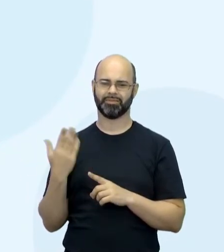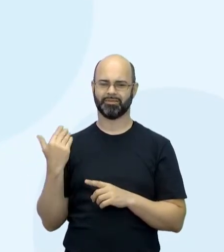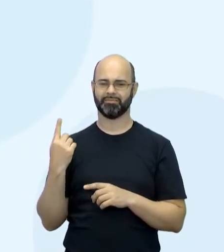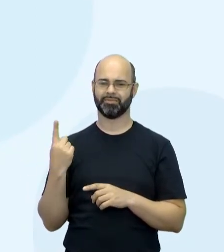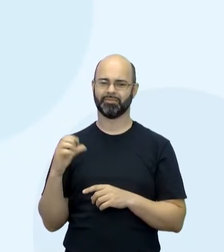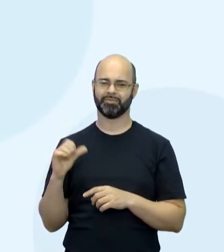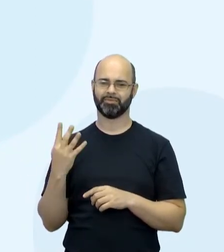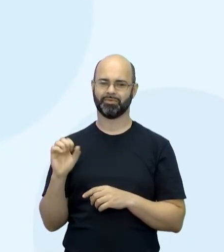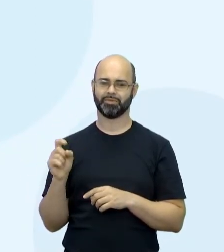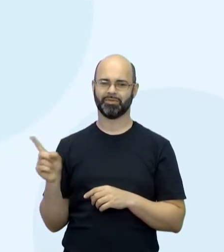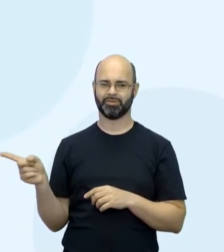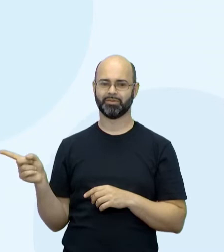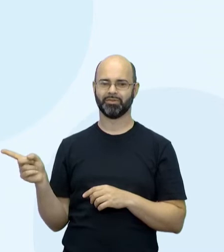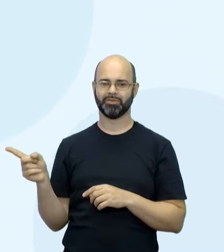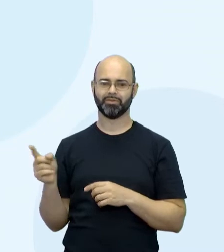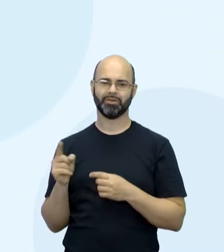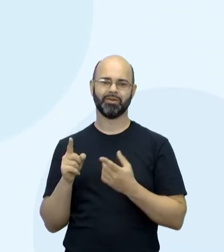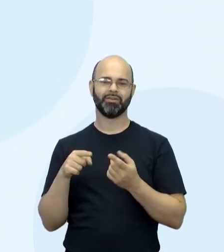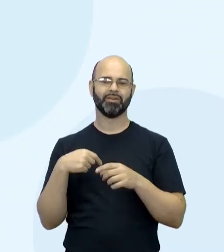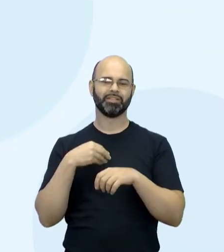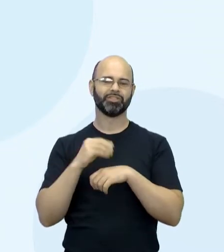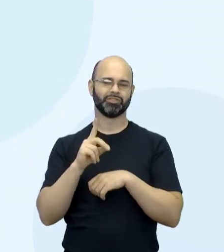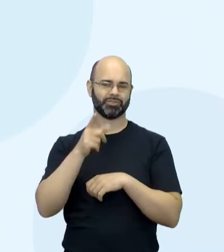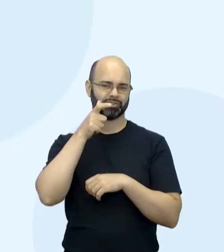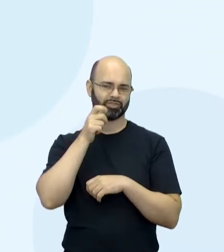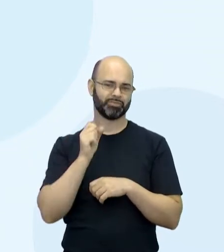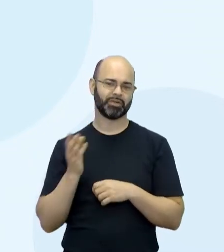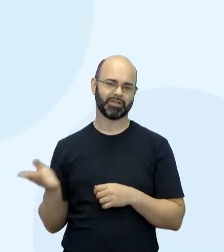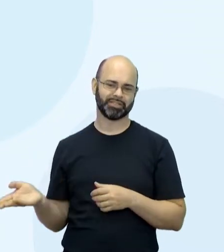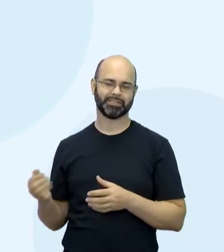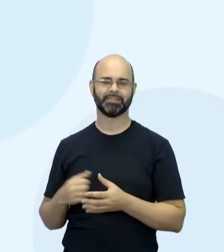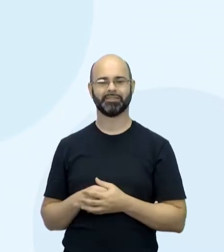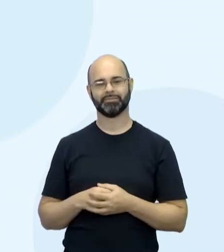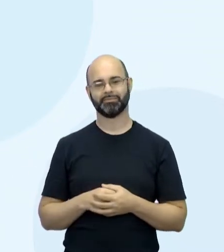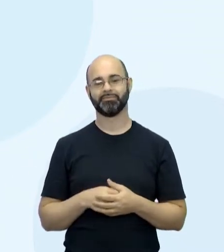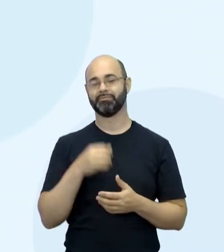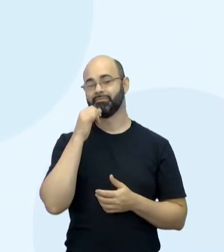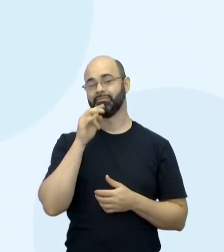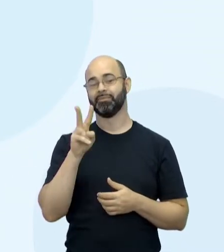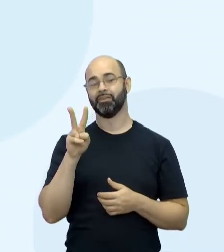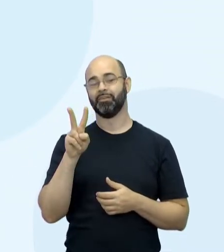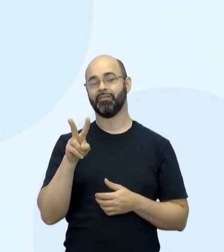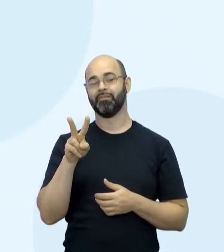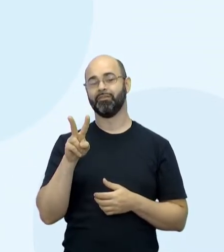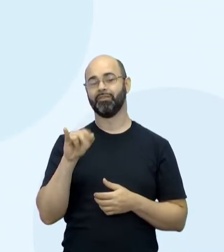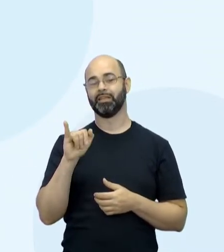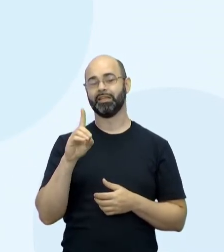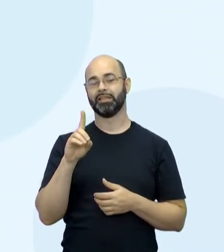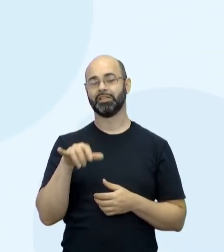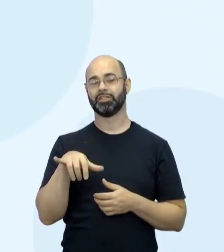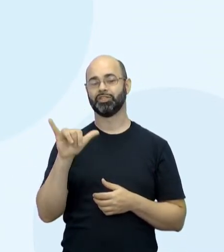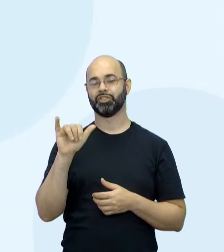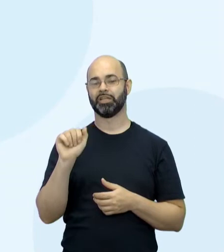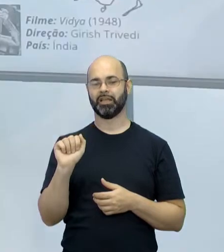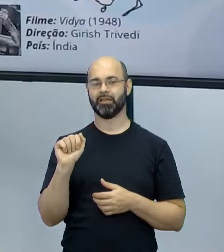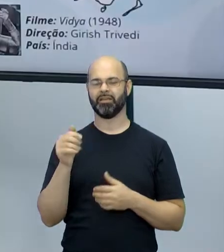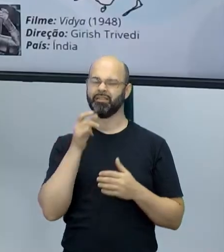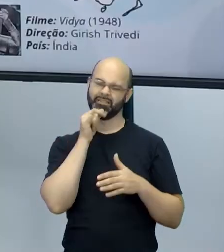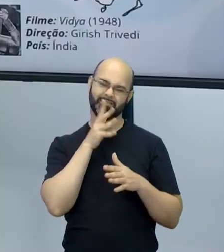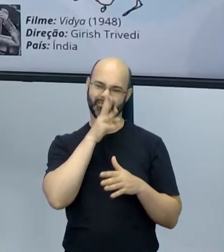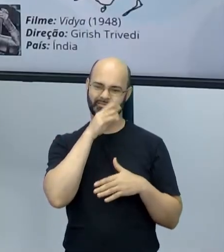deve ter algo a ver. Vidya. Indico a vocês para assistir esse filme. Vamos supor que vamos lançar o filme Vidya, uma refilmagem. Vai sair em